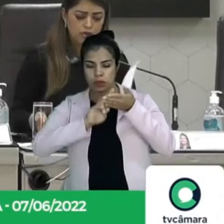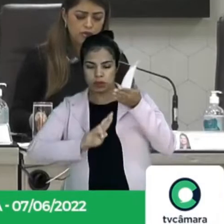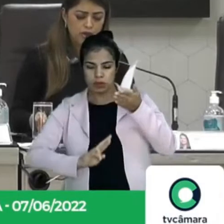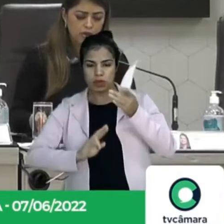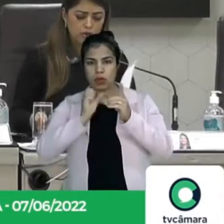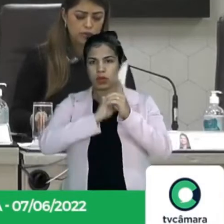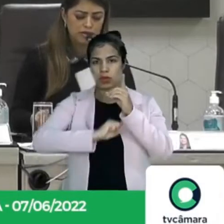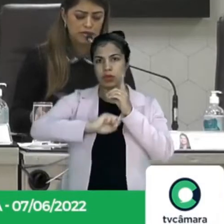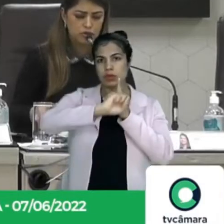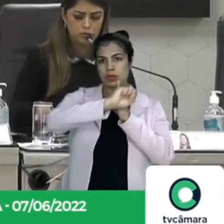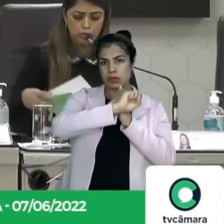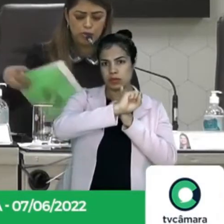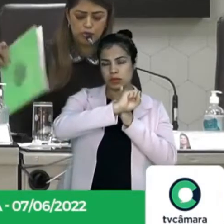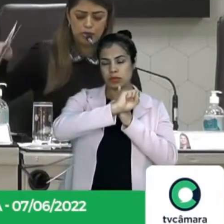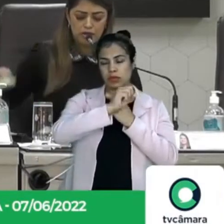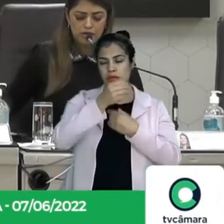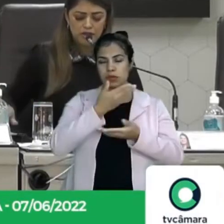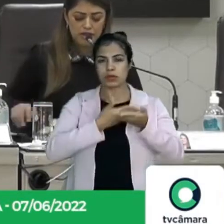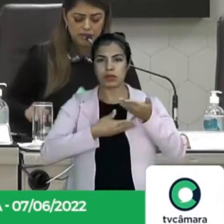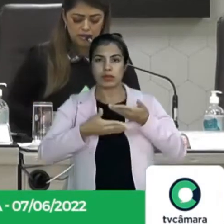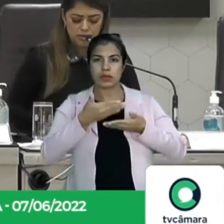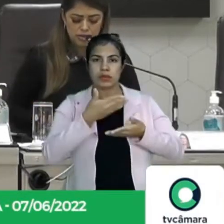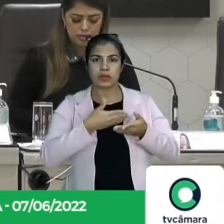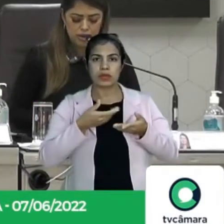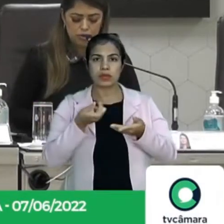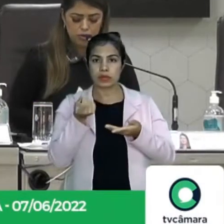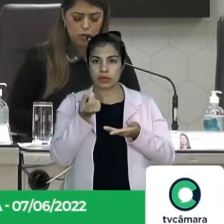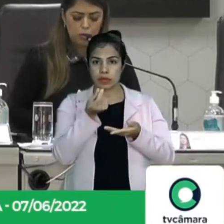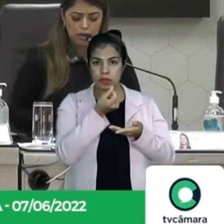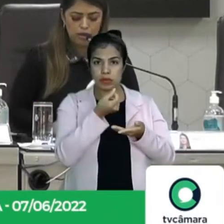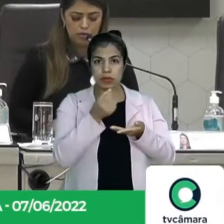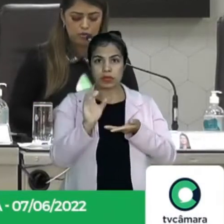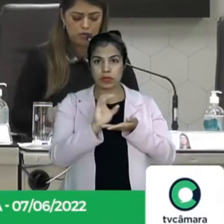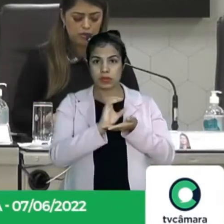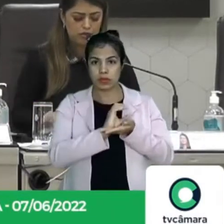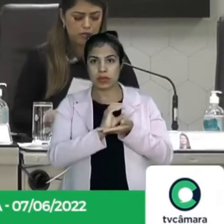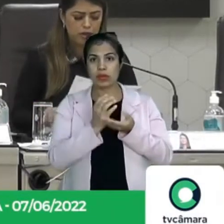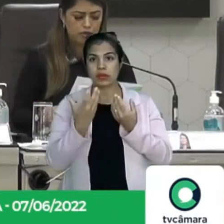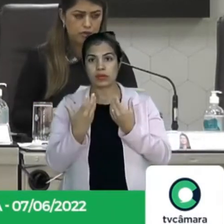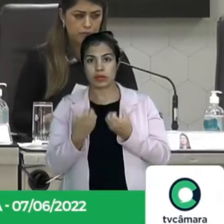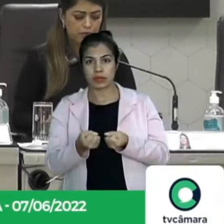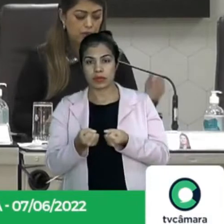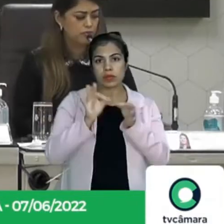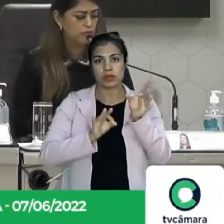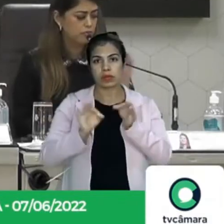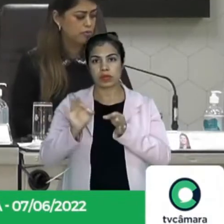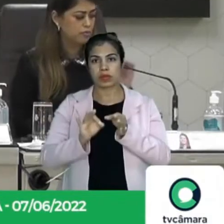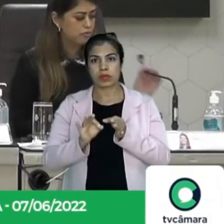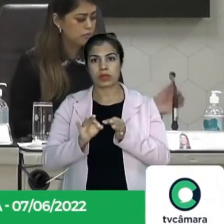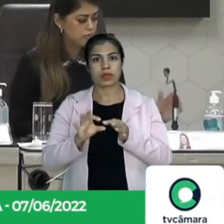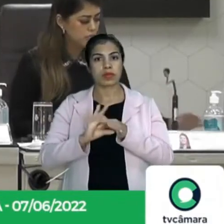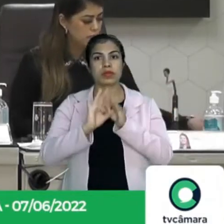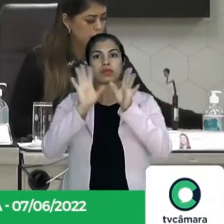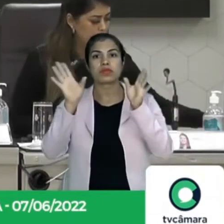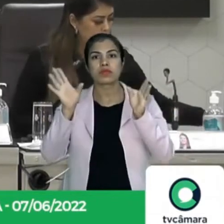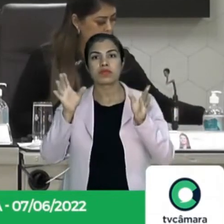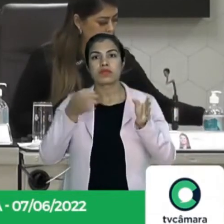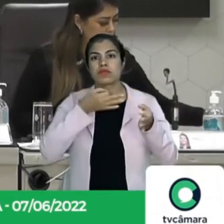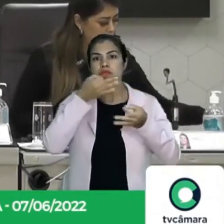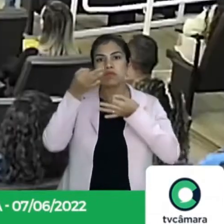ordem social econômica e serviços públicos Finanças e orçamento opinando favoravelmente os processos